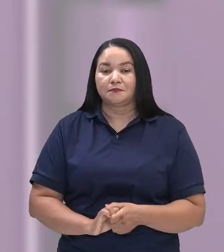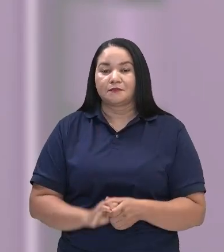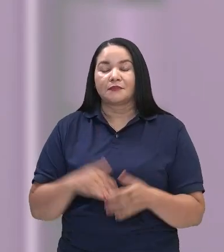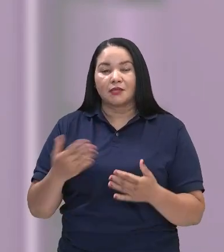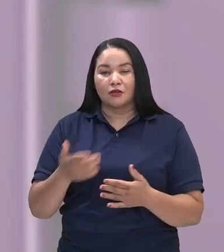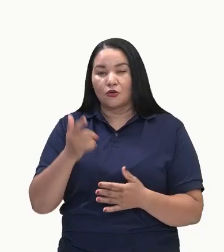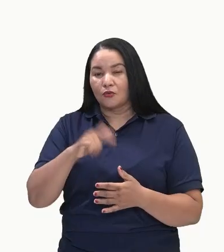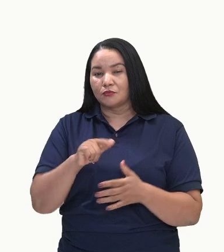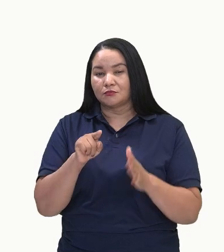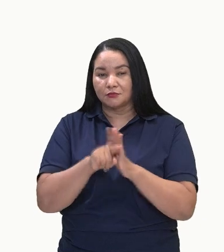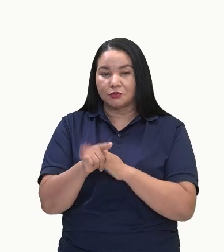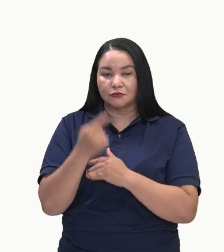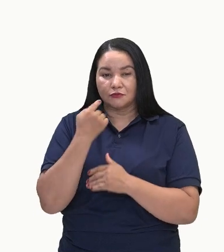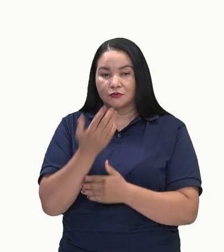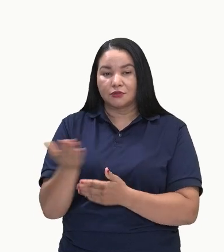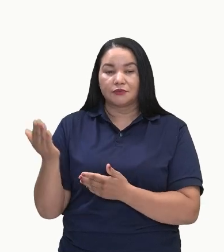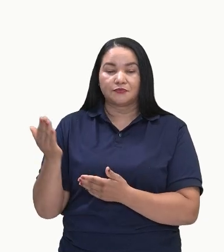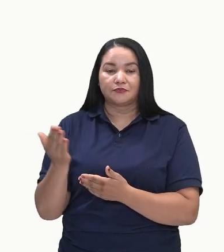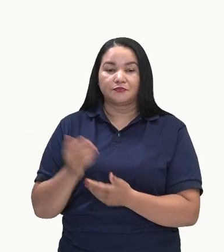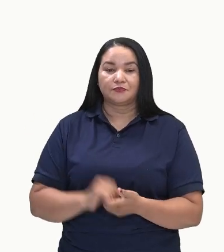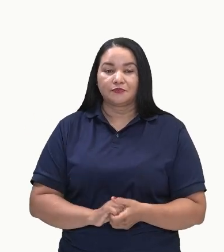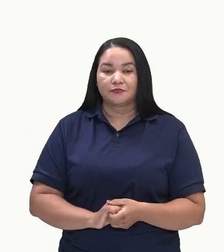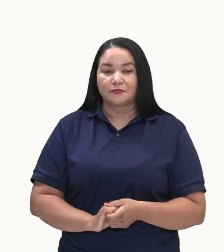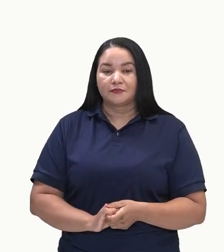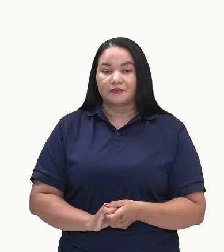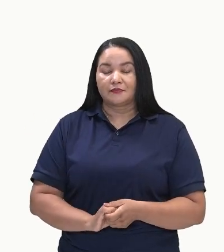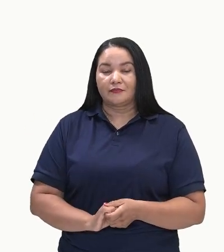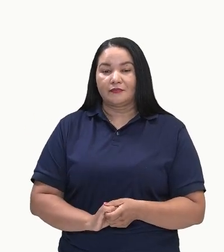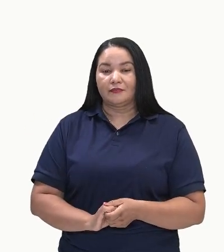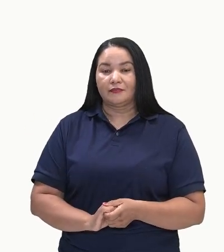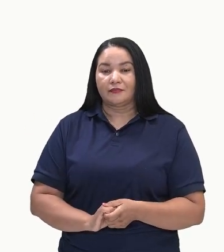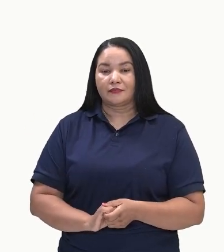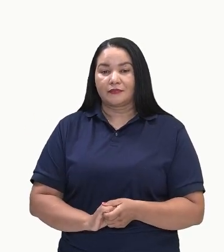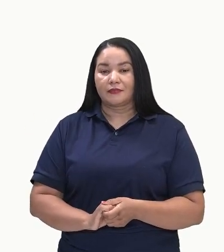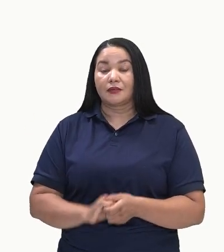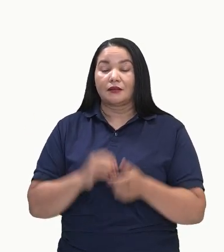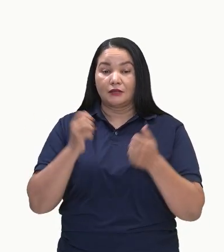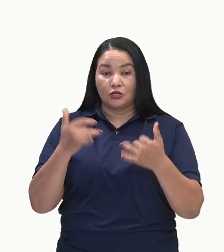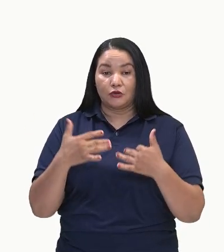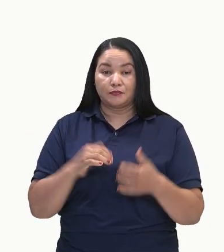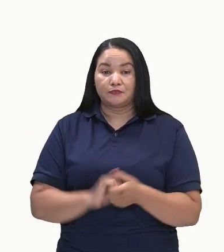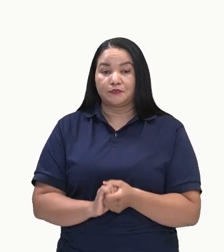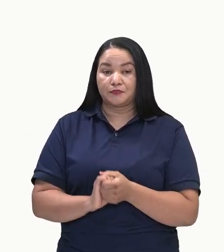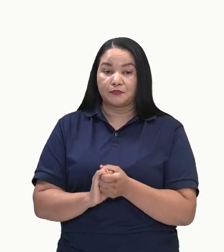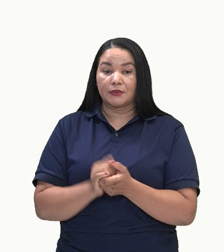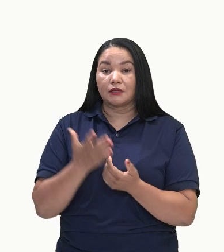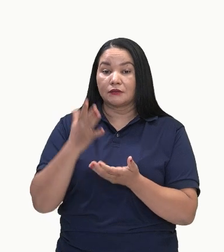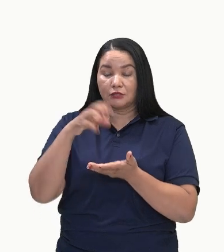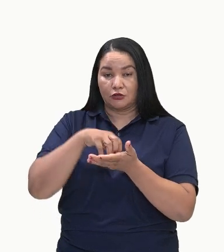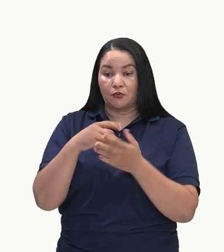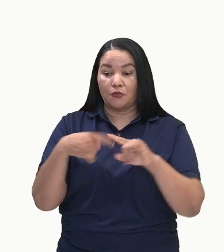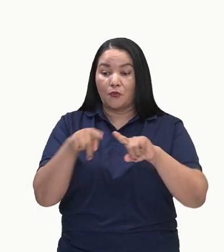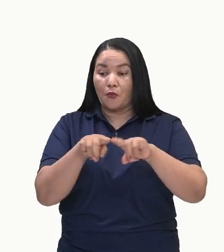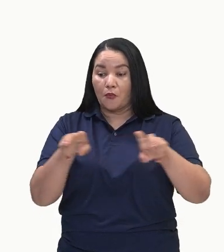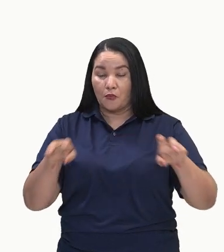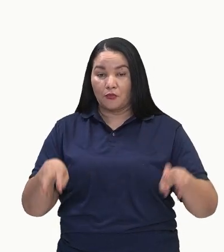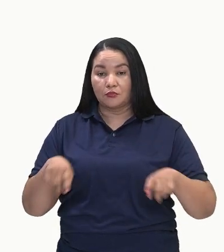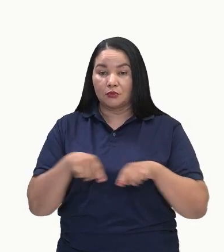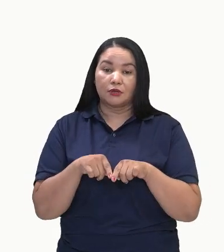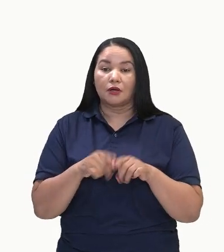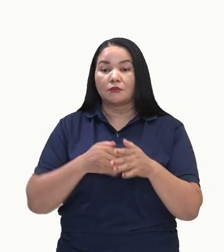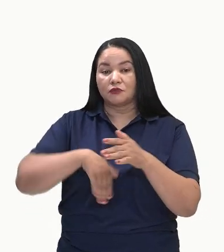uma questão para você. Vem aqui comigo. Olha, a questão fala assim, ó, o círculo central de um campo de futebol